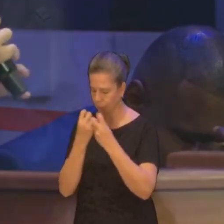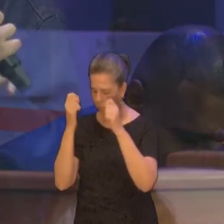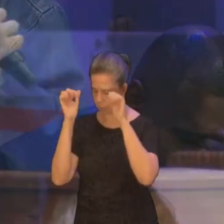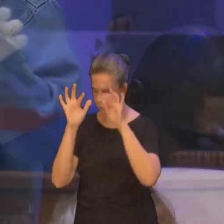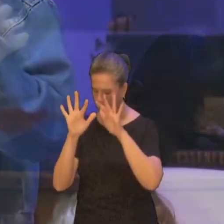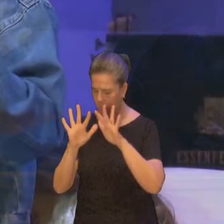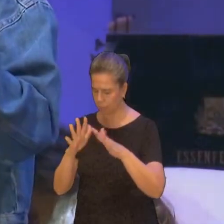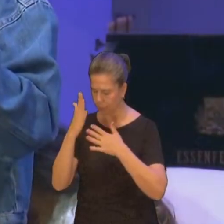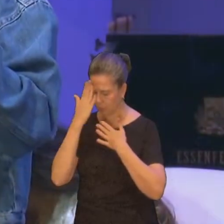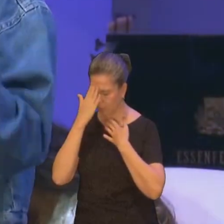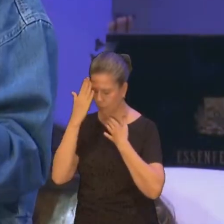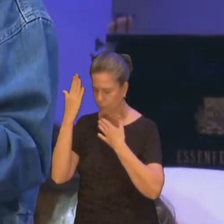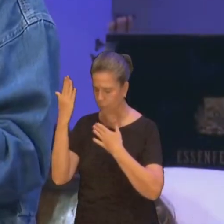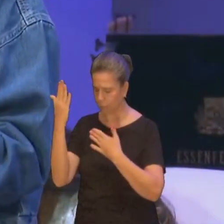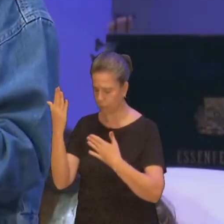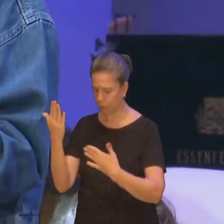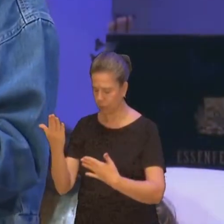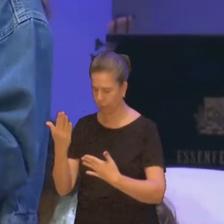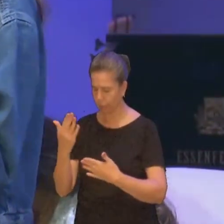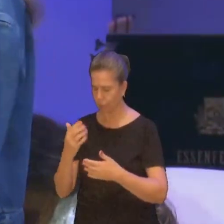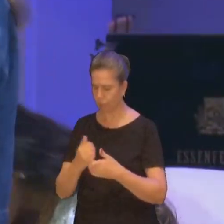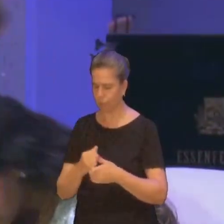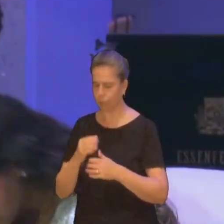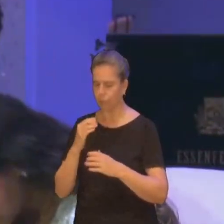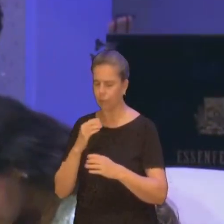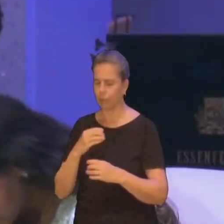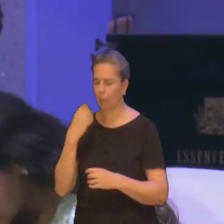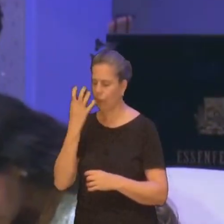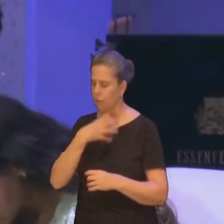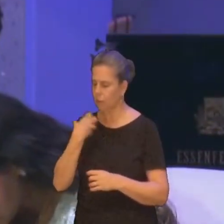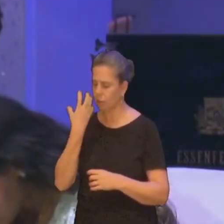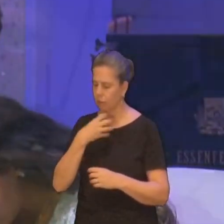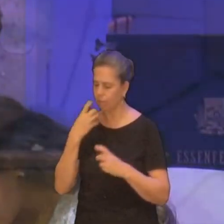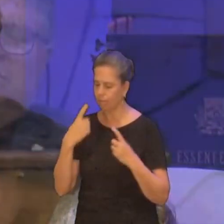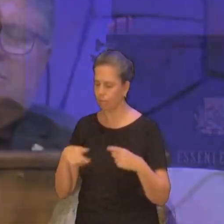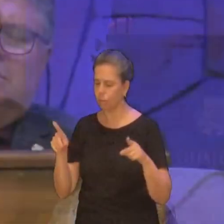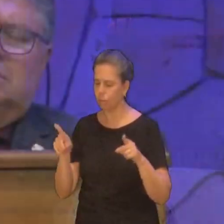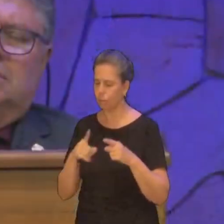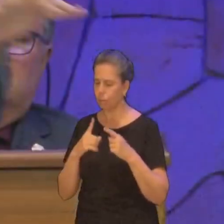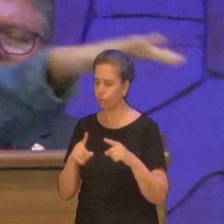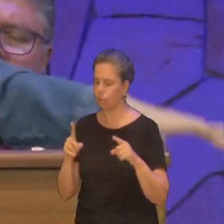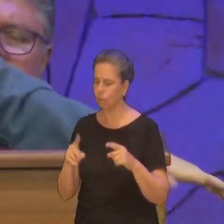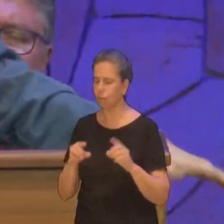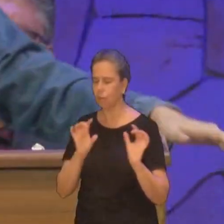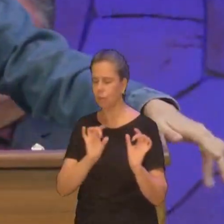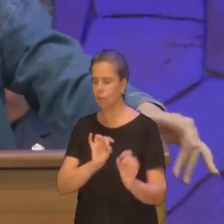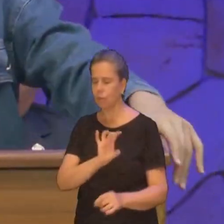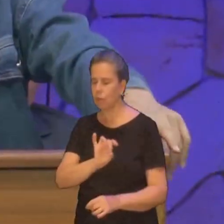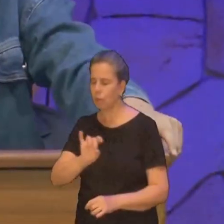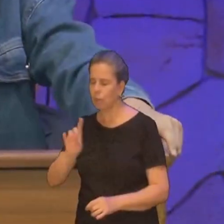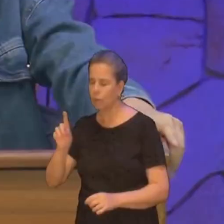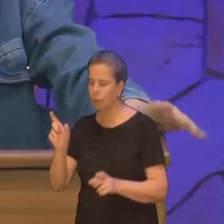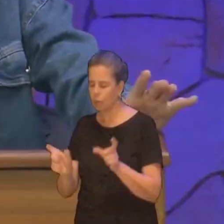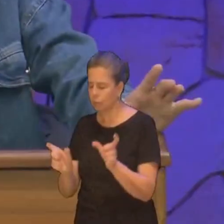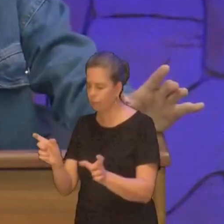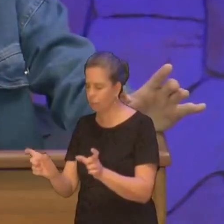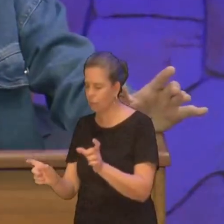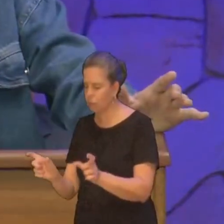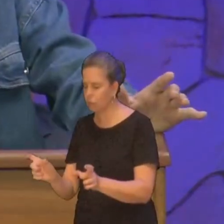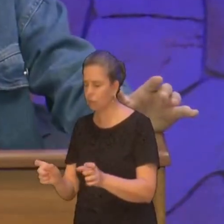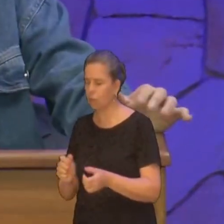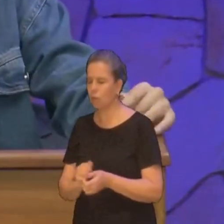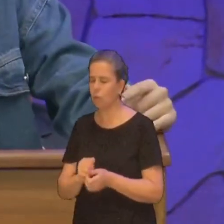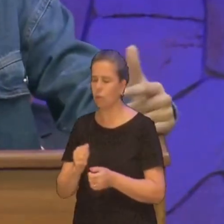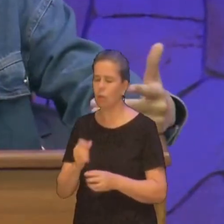Obrigada pelas canções que nós te adoramos, Pai. Que cada pessoa aqui, quando vê uma